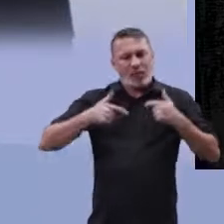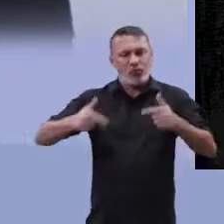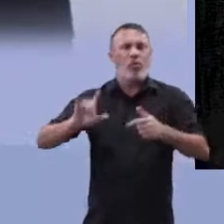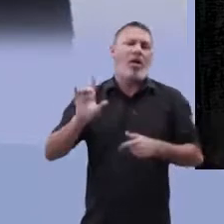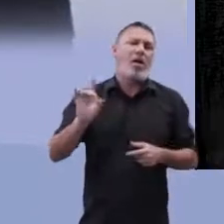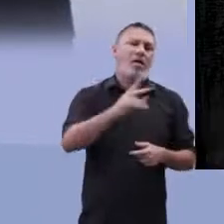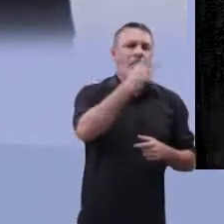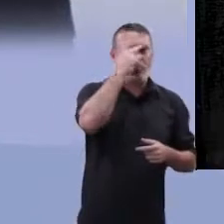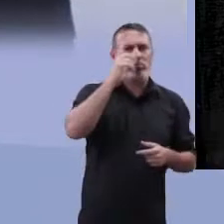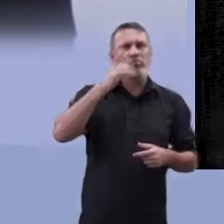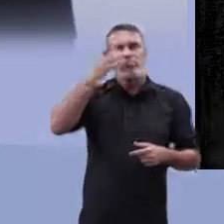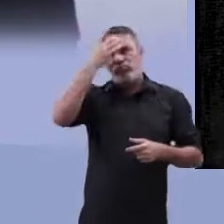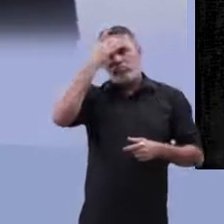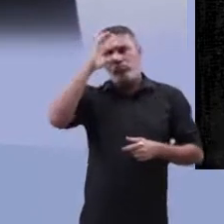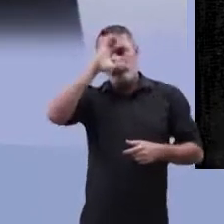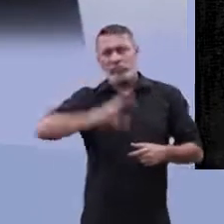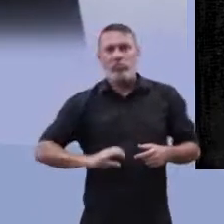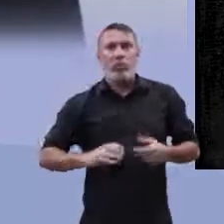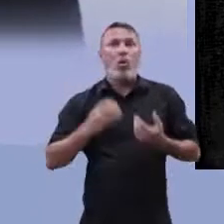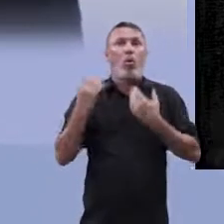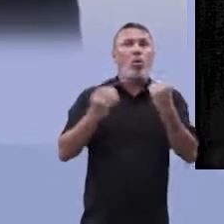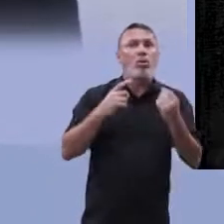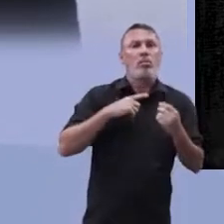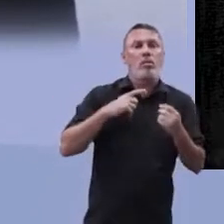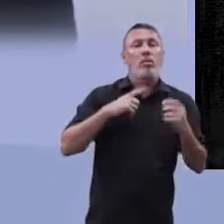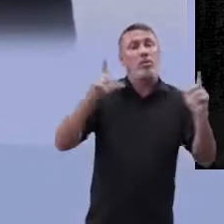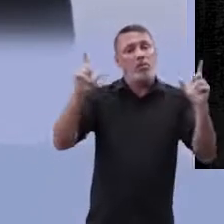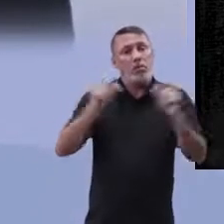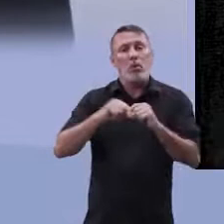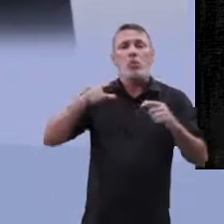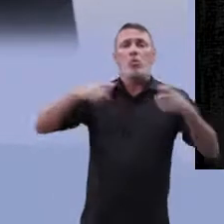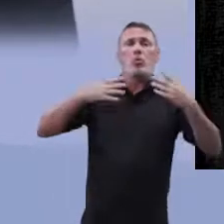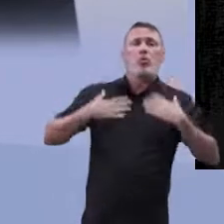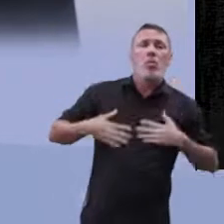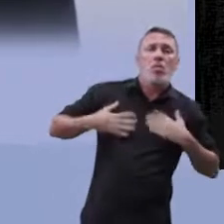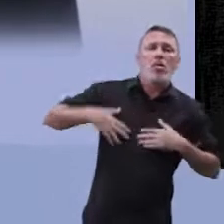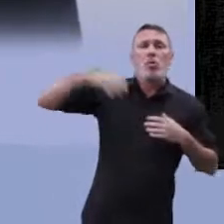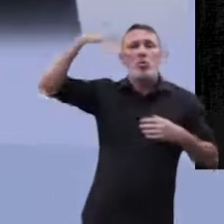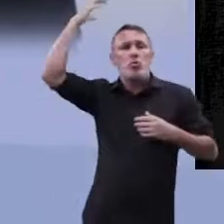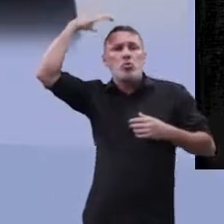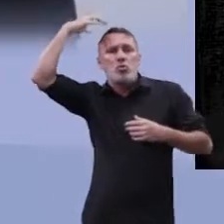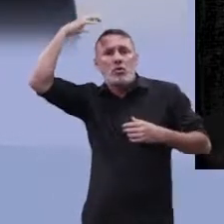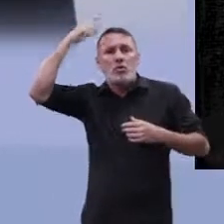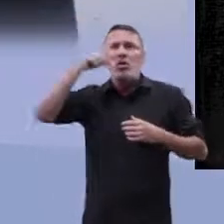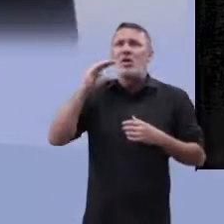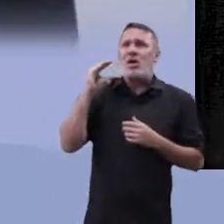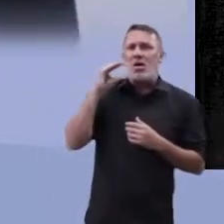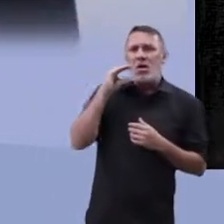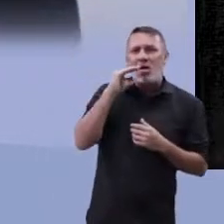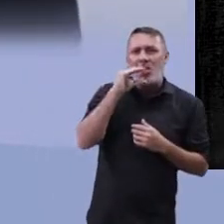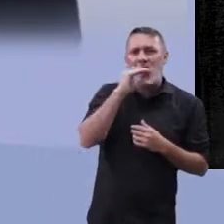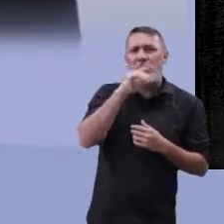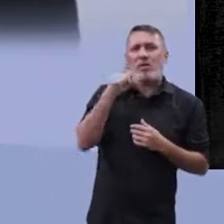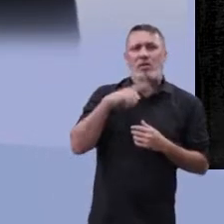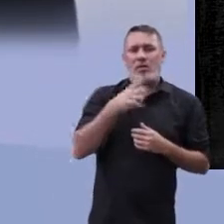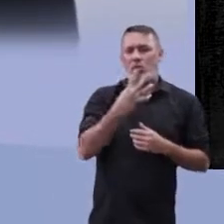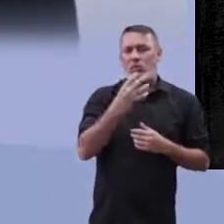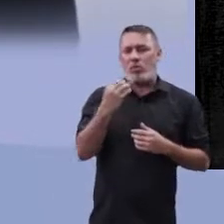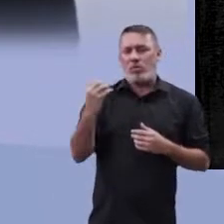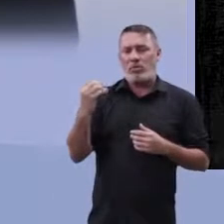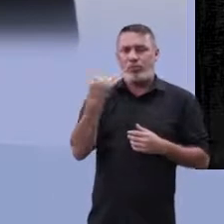ser uma atitude diária de cidadania. Uma delas pode ser a redução do tempo no banho. Um chuveiro com potência